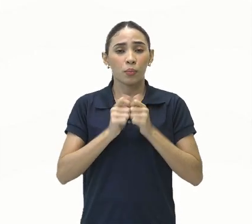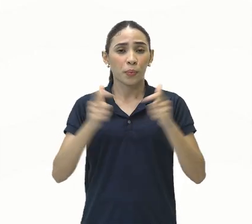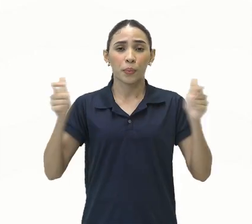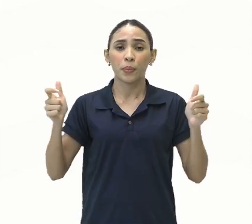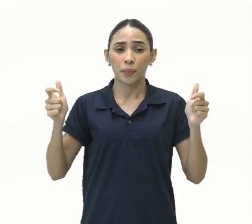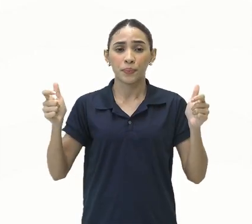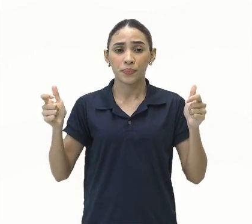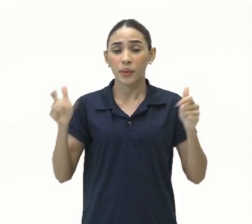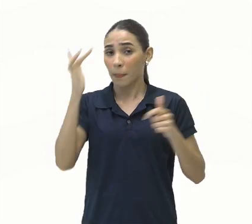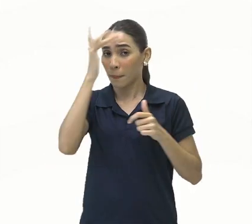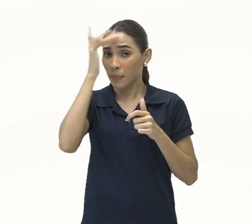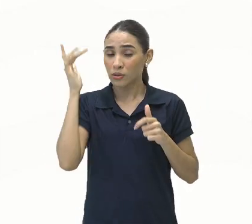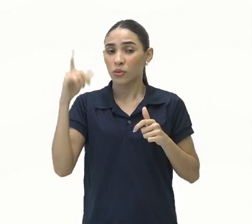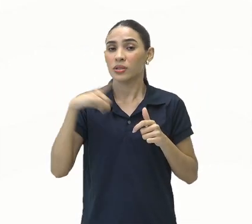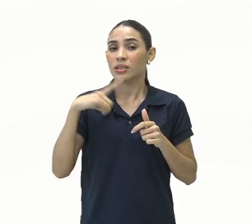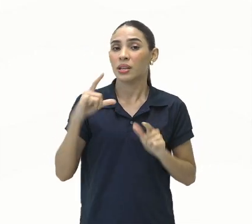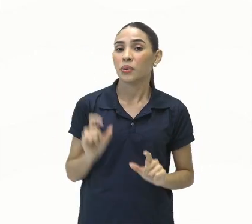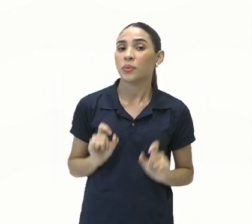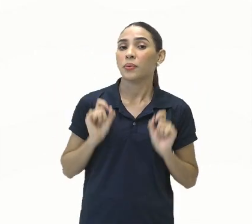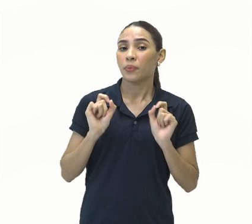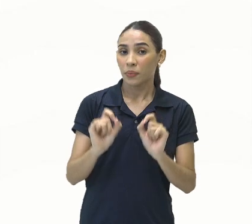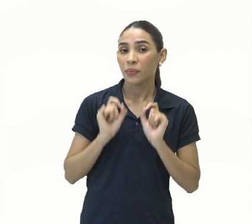sentido, né, de pessoas que têm ali